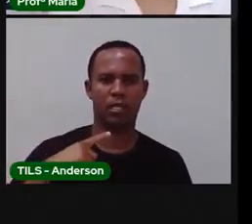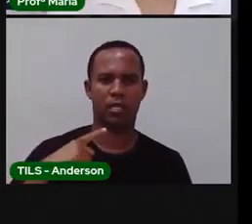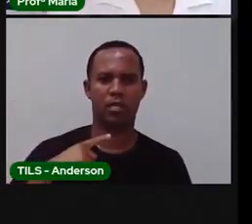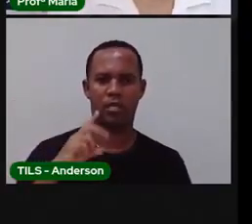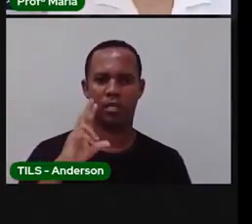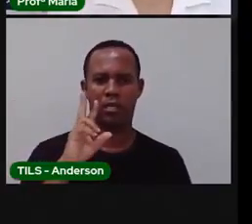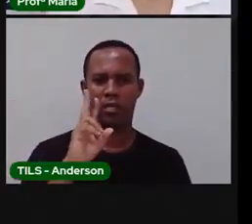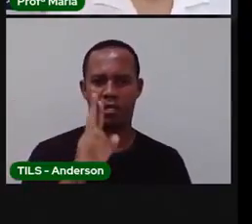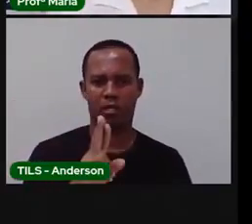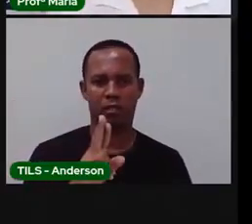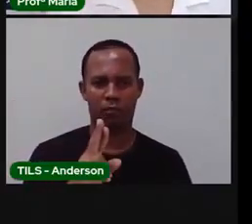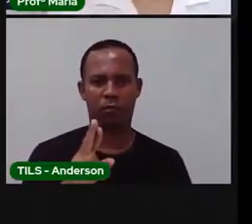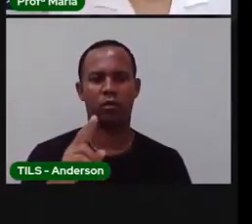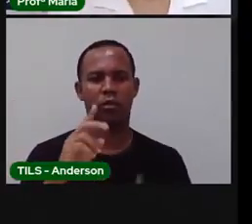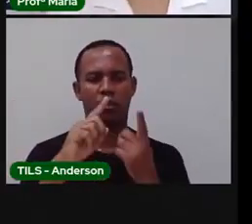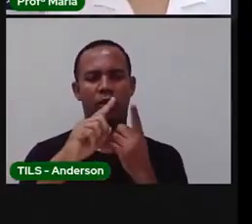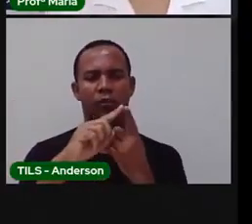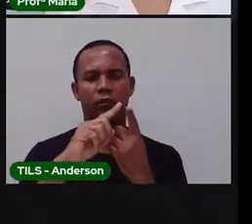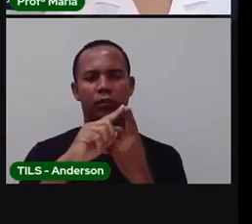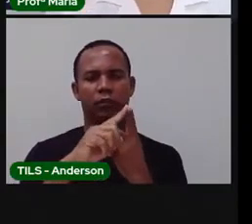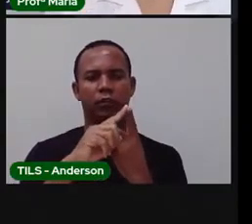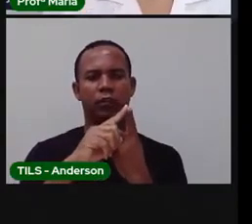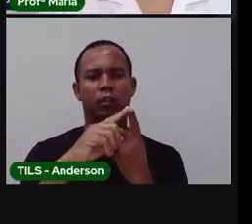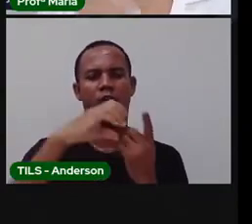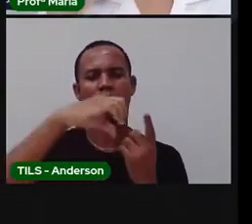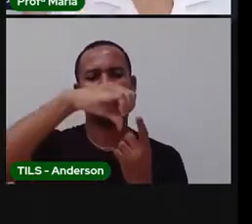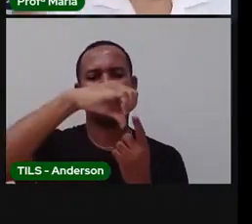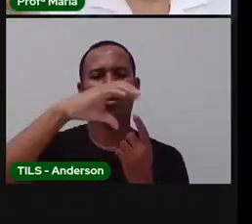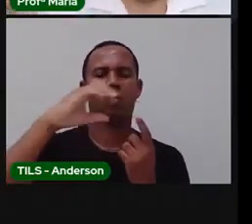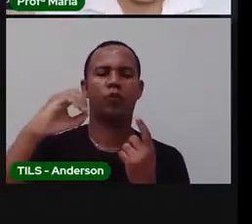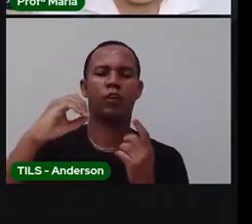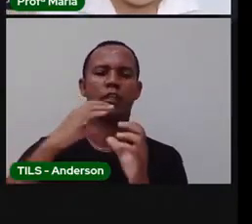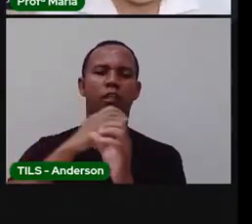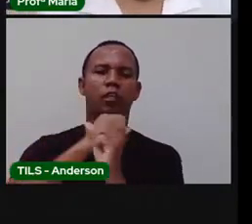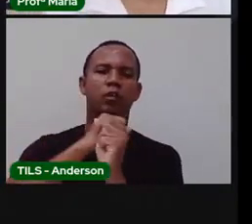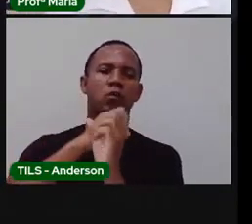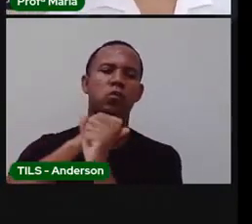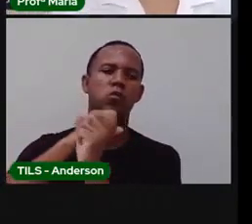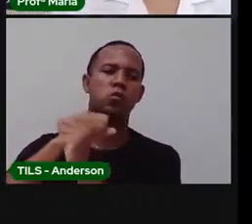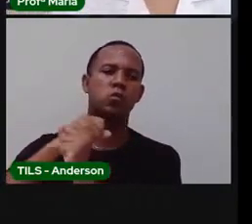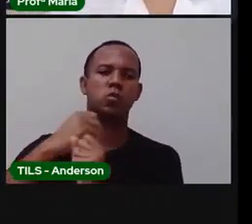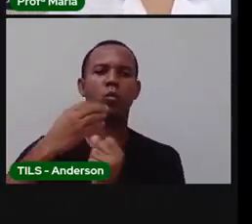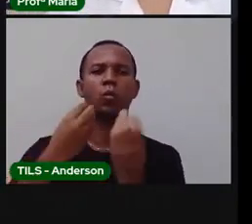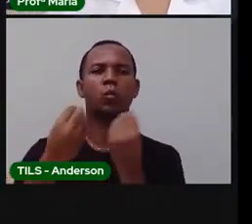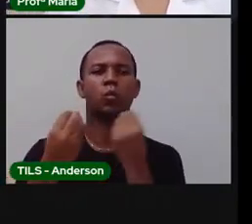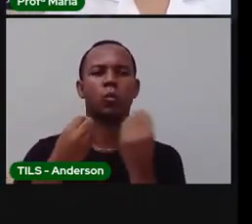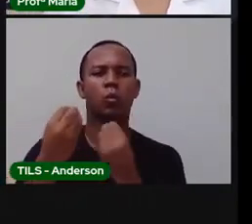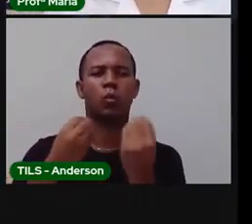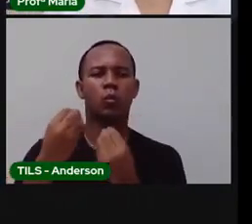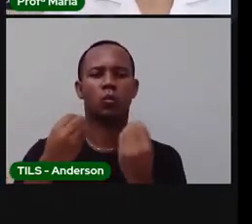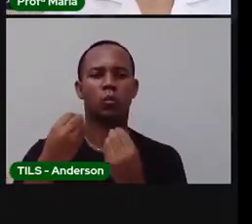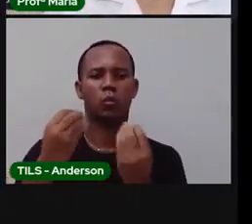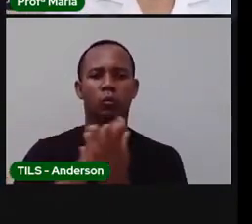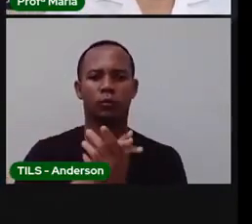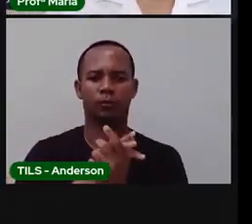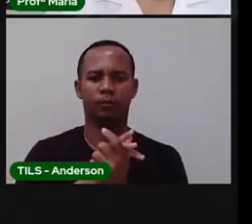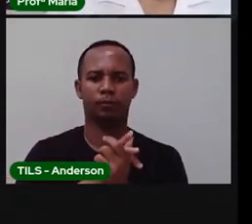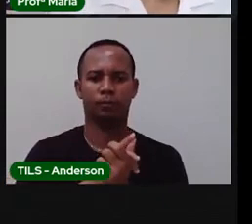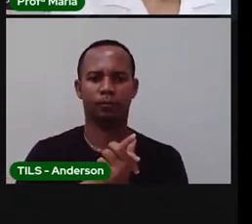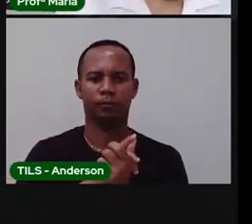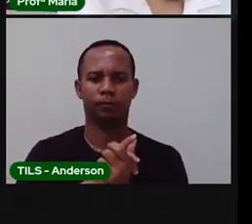90, quantas vezes 10 irão caber em 90? Se eu for somando de 10 em 10, né? Como que eu posso fazer